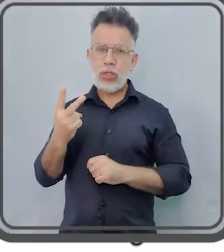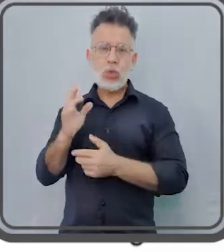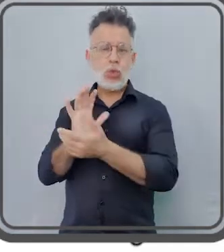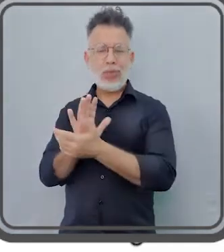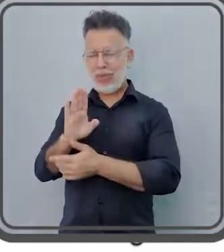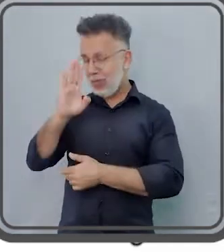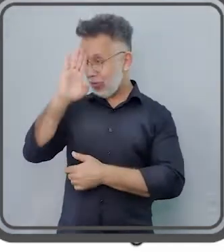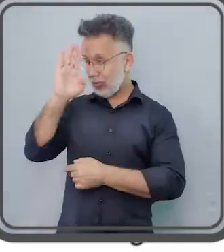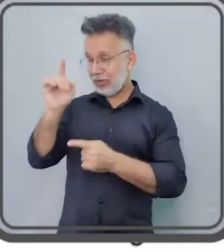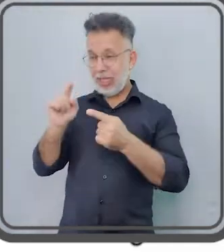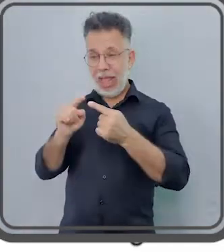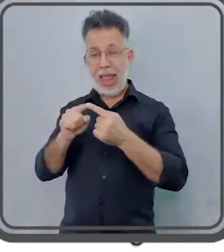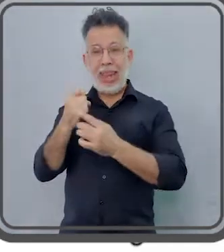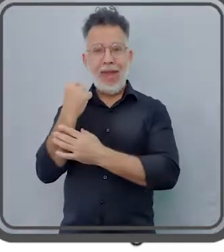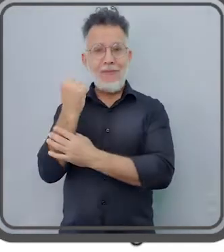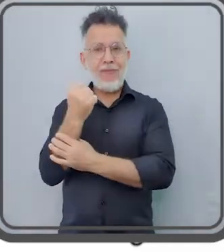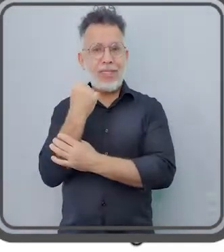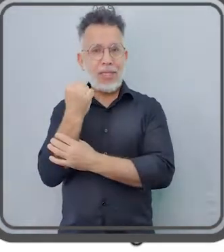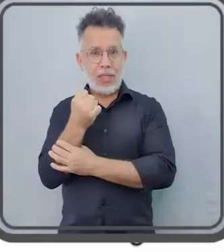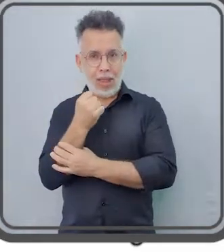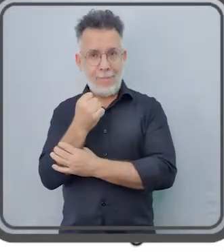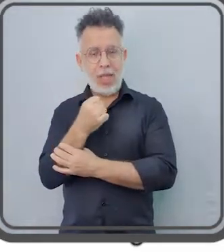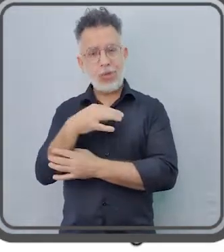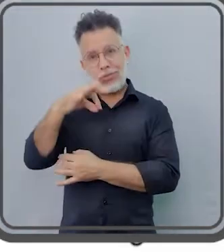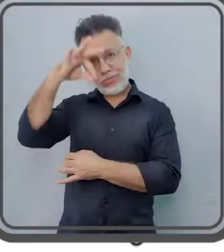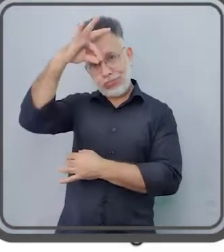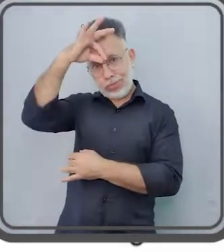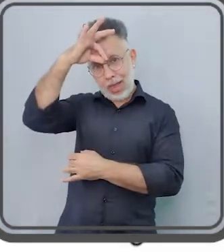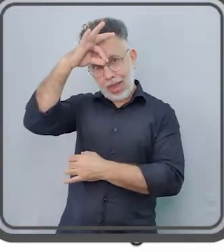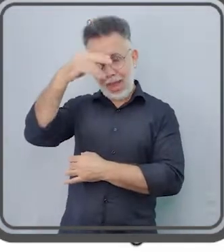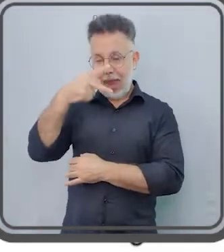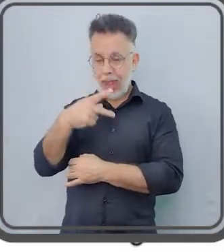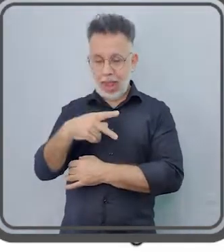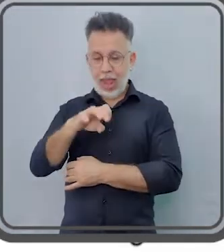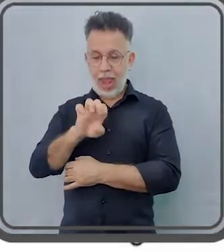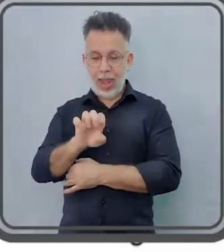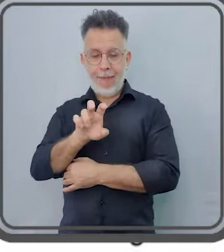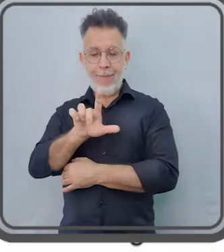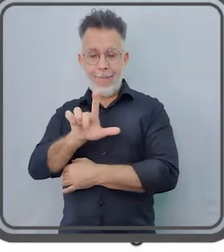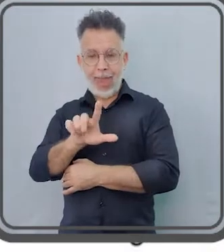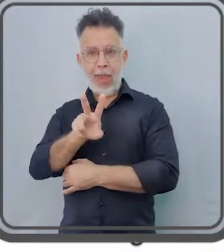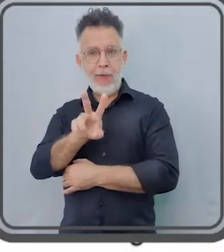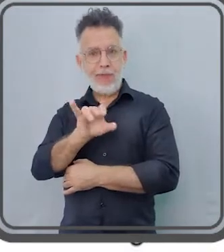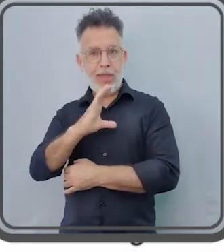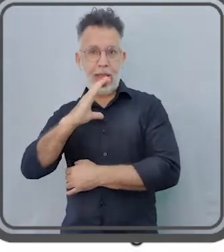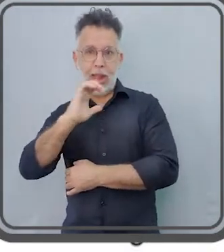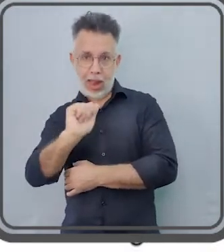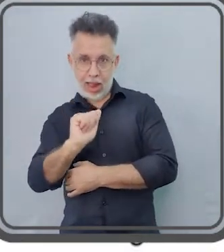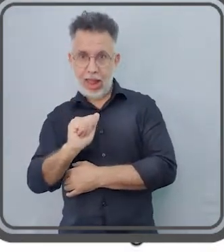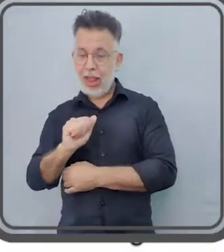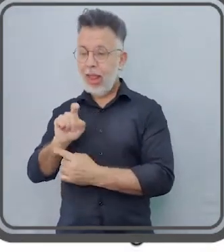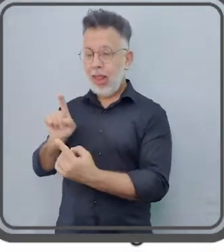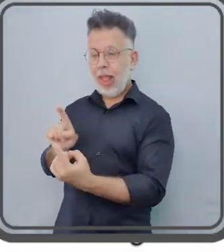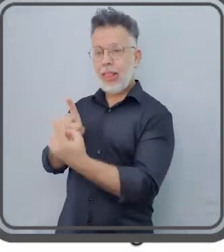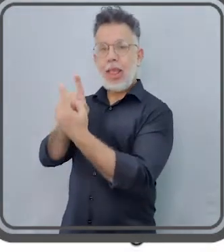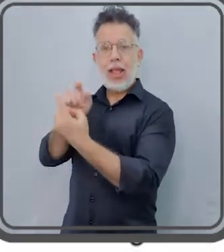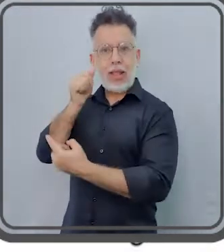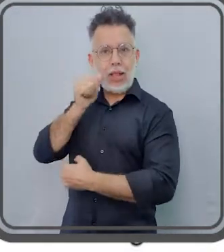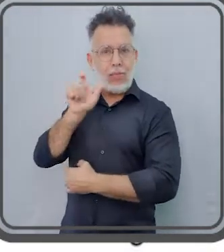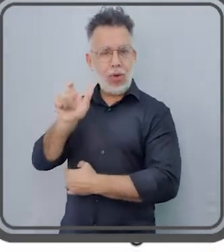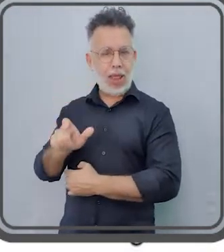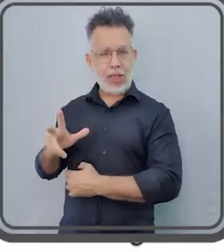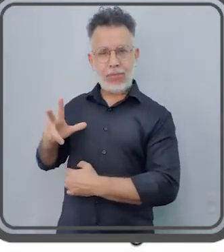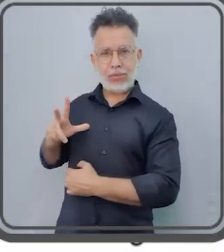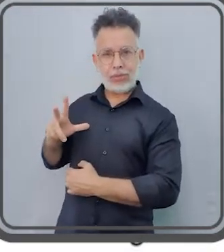de fisioterapeutas pélvicas, que a gente descobriu que são profissionais que atendem as mulheres nessas situações particulares, né, da